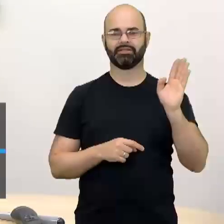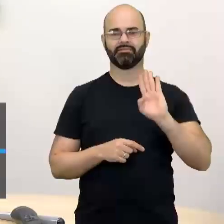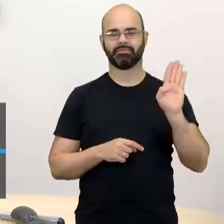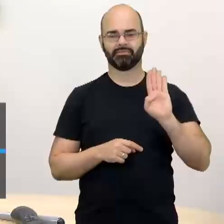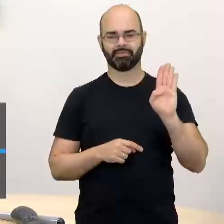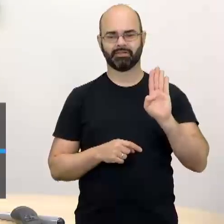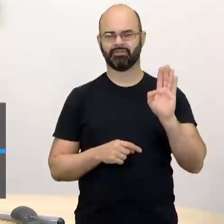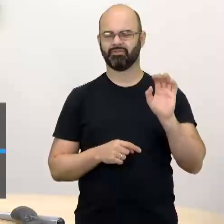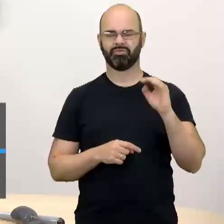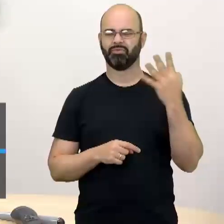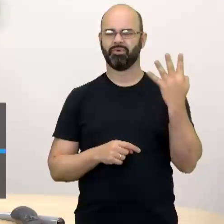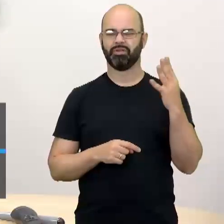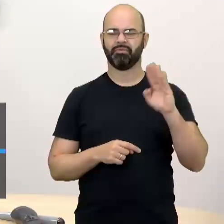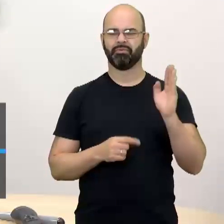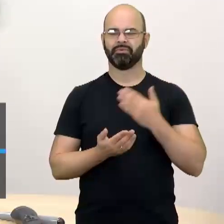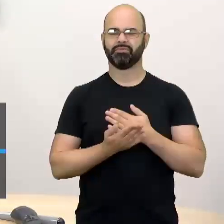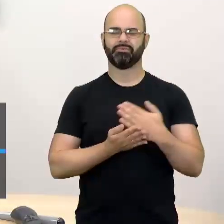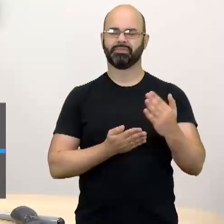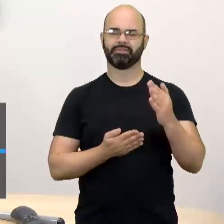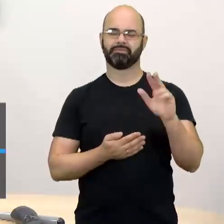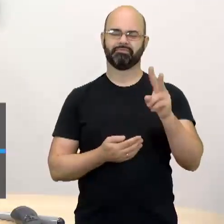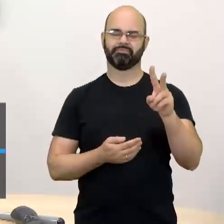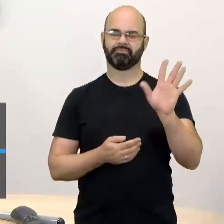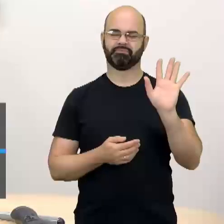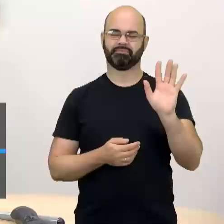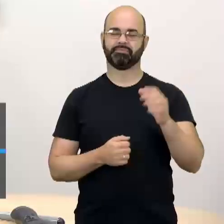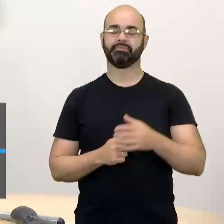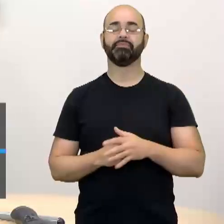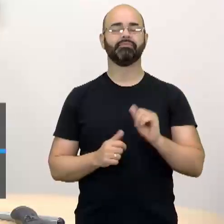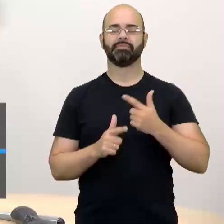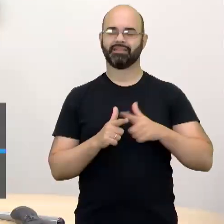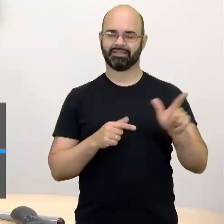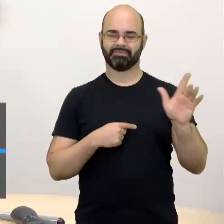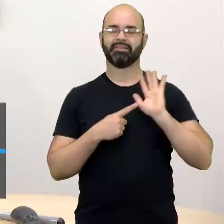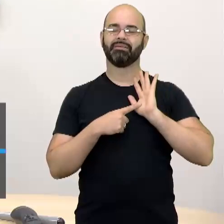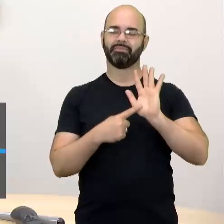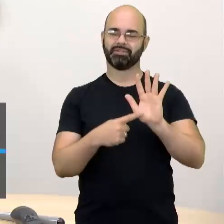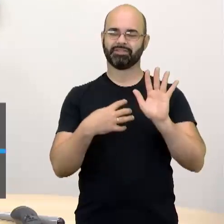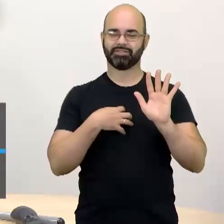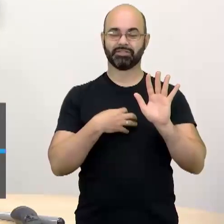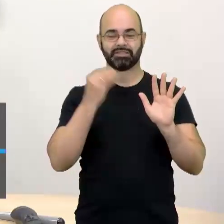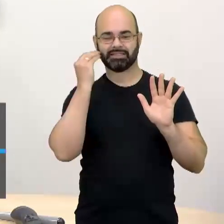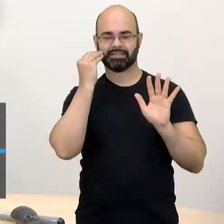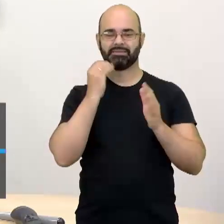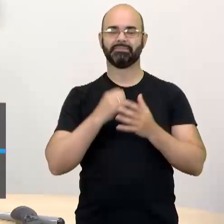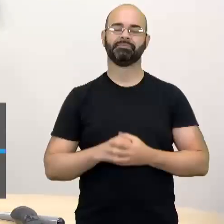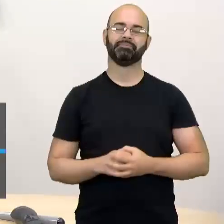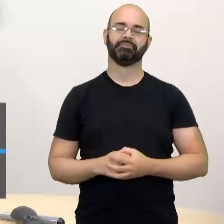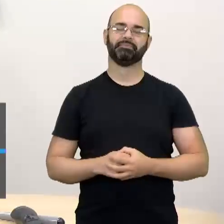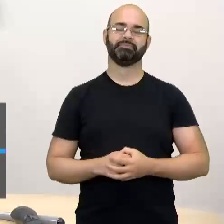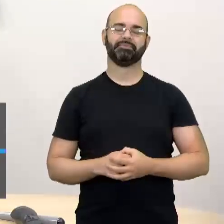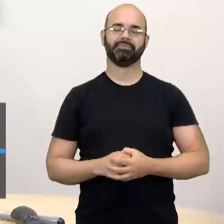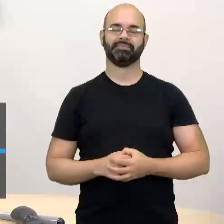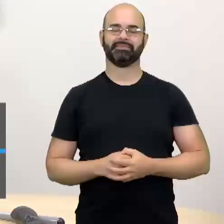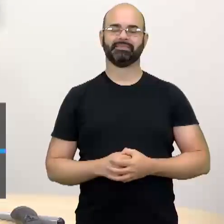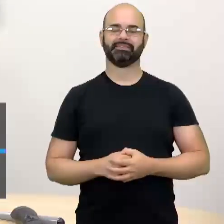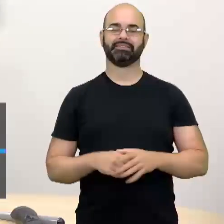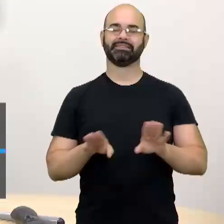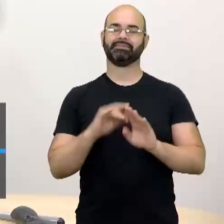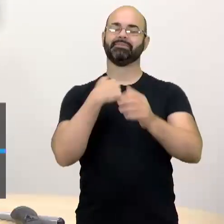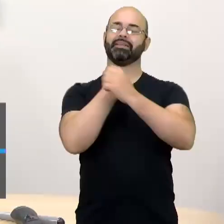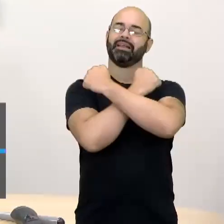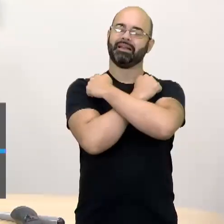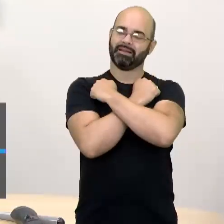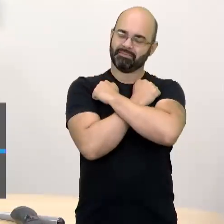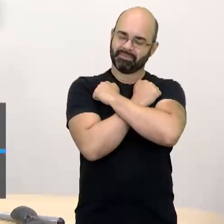bimestre ou no começo do 4º, eu não lembro agora, mas a gente vai apresentar de alguma maneira, tá certo? E lembrando aí, né, e mandar de novo um abraço